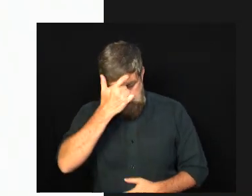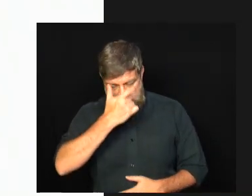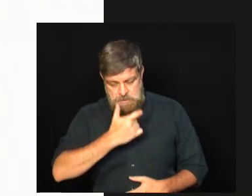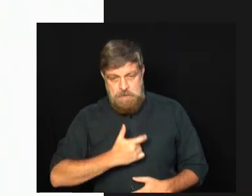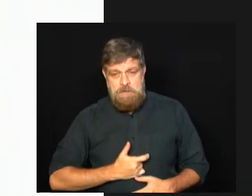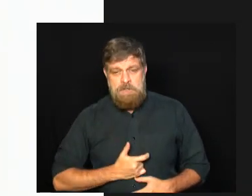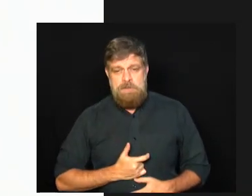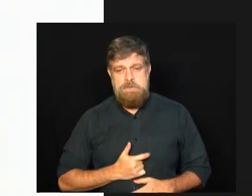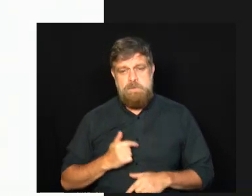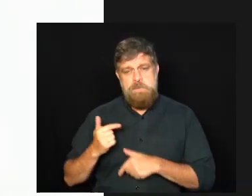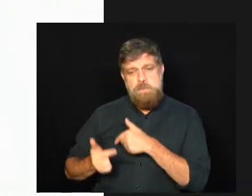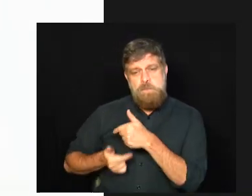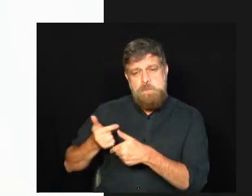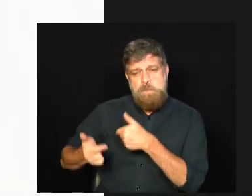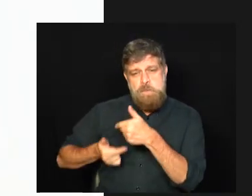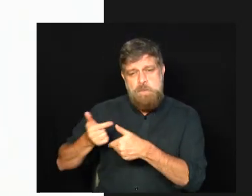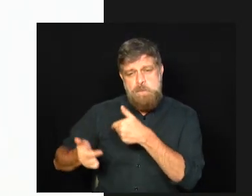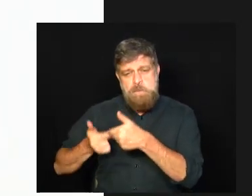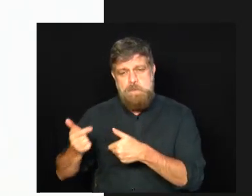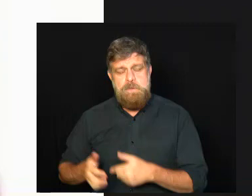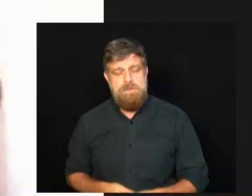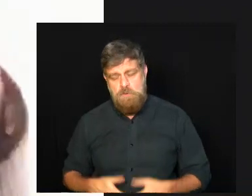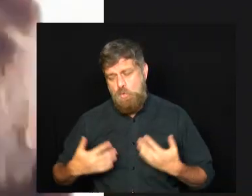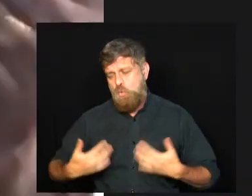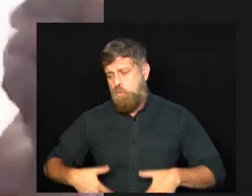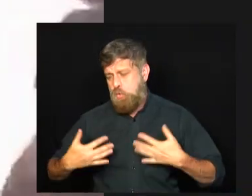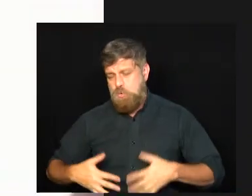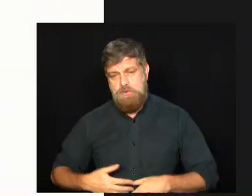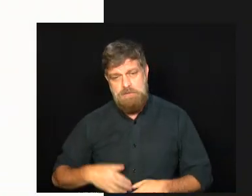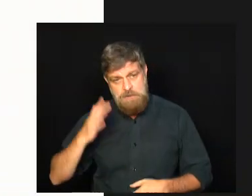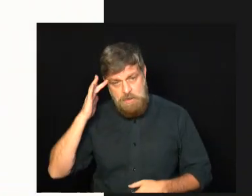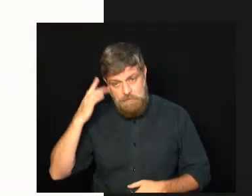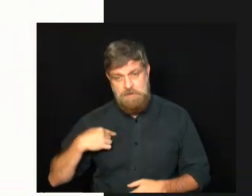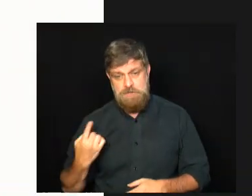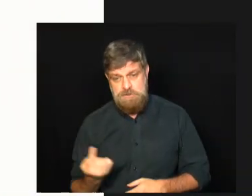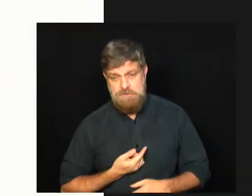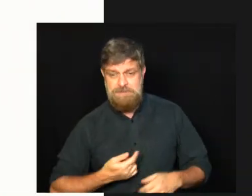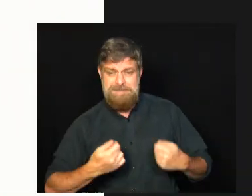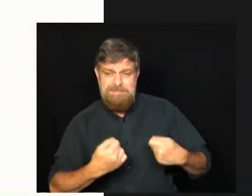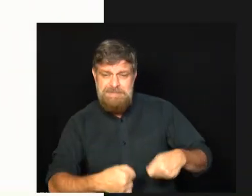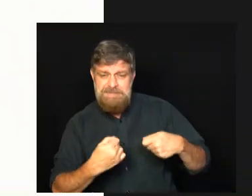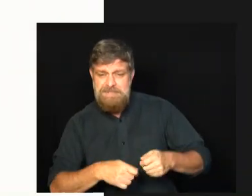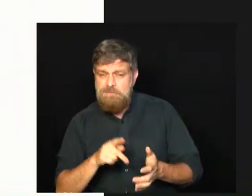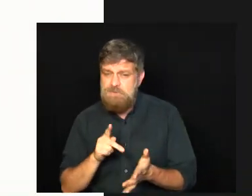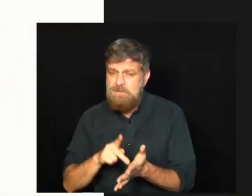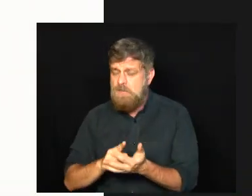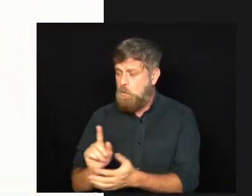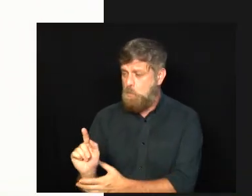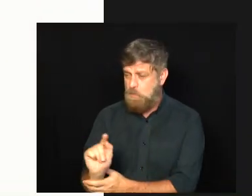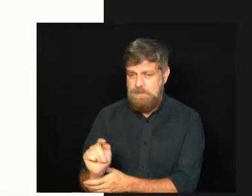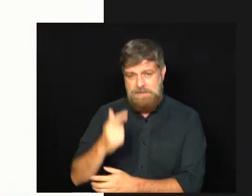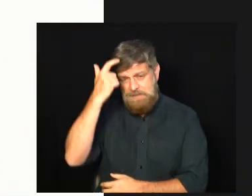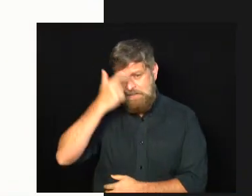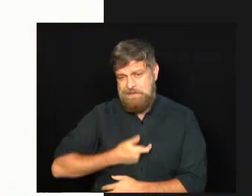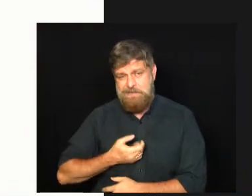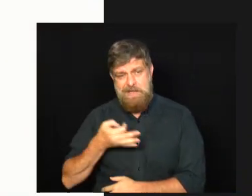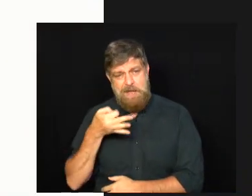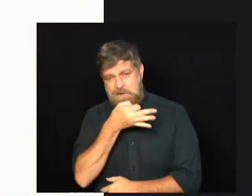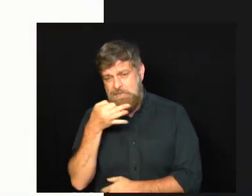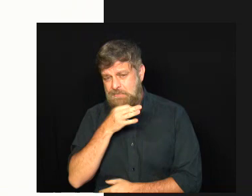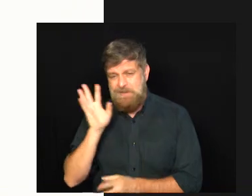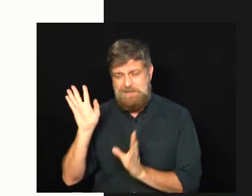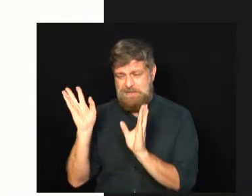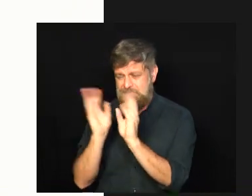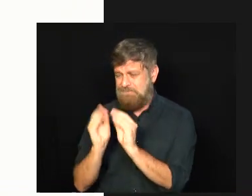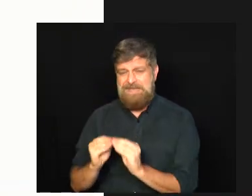eu venho trabalhando bastante, eu acho que nós precisamos realmente, eu não vou falar de